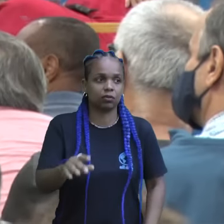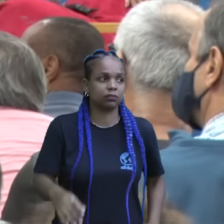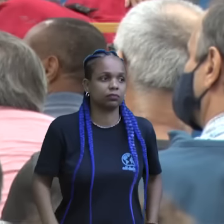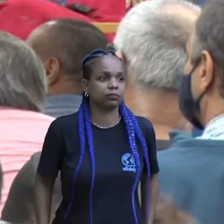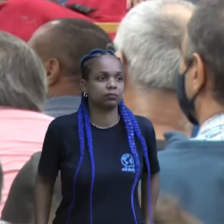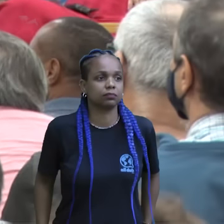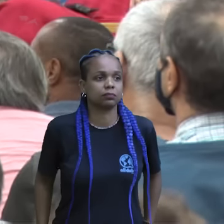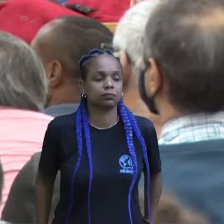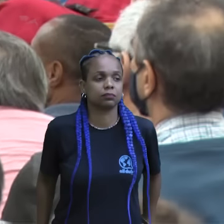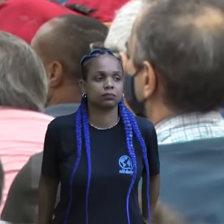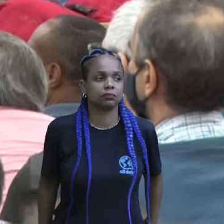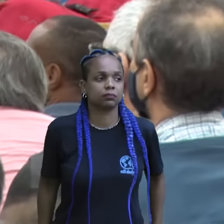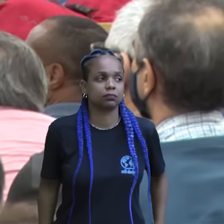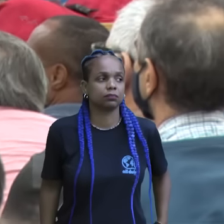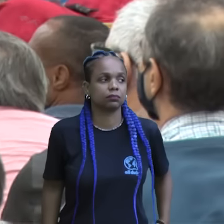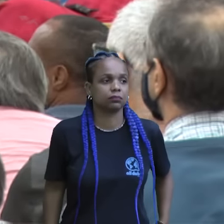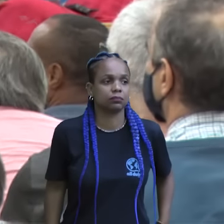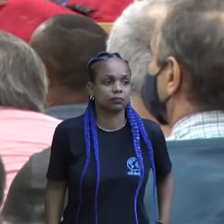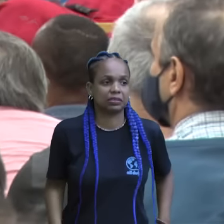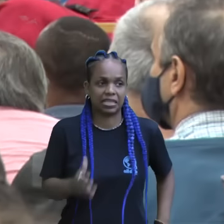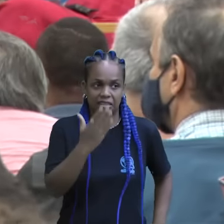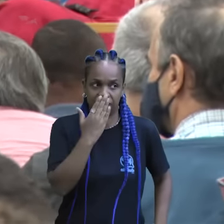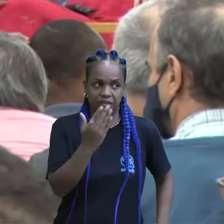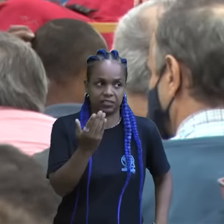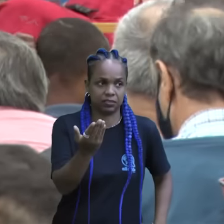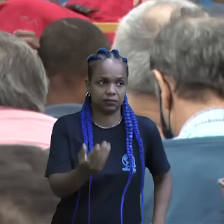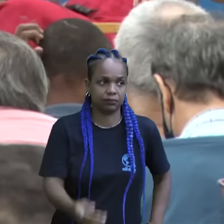ele está há tempos que ia falar.